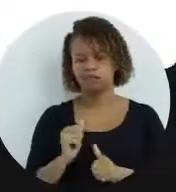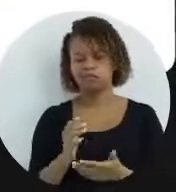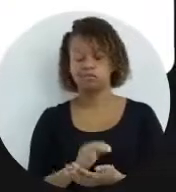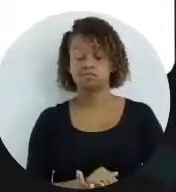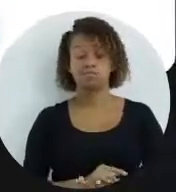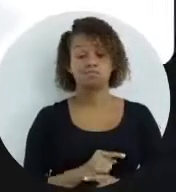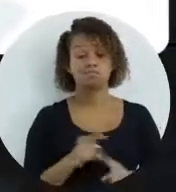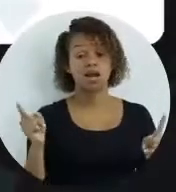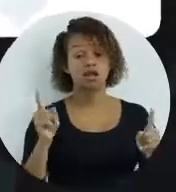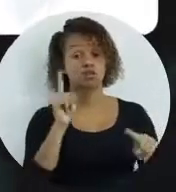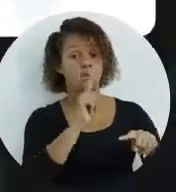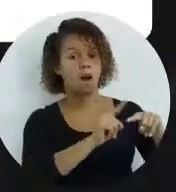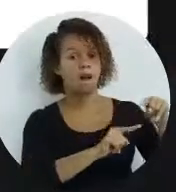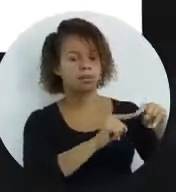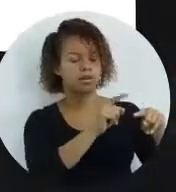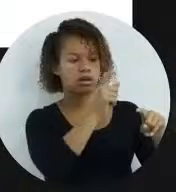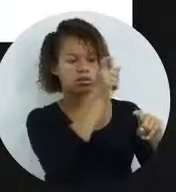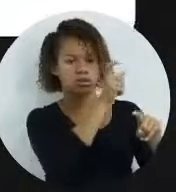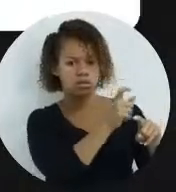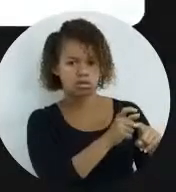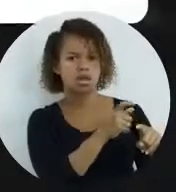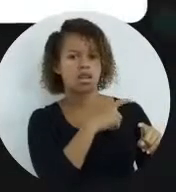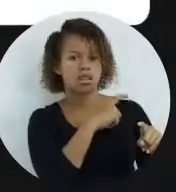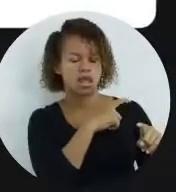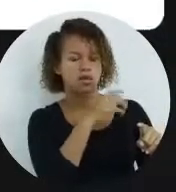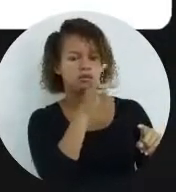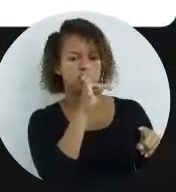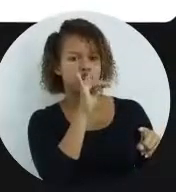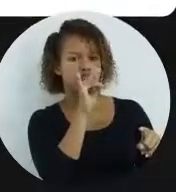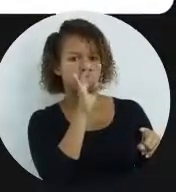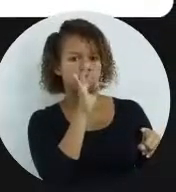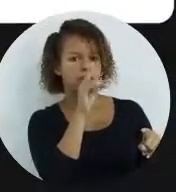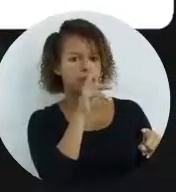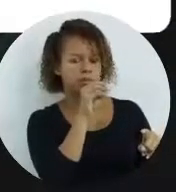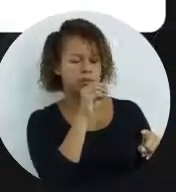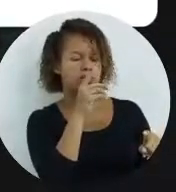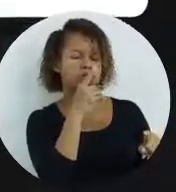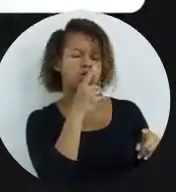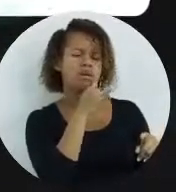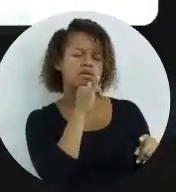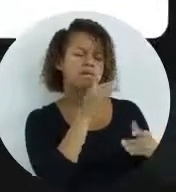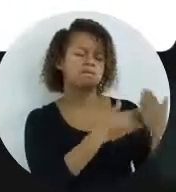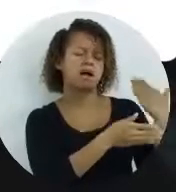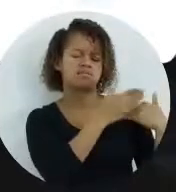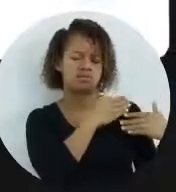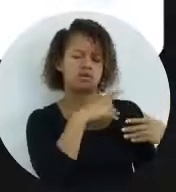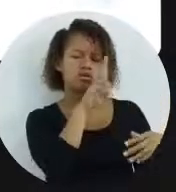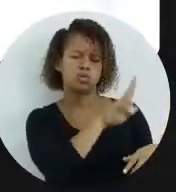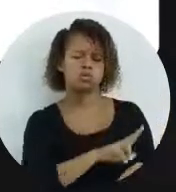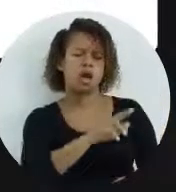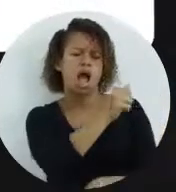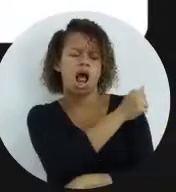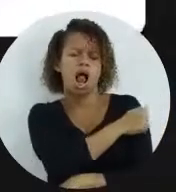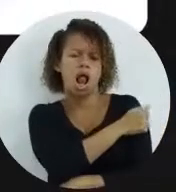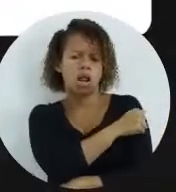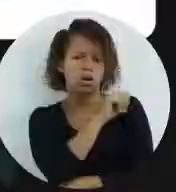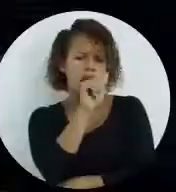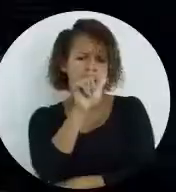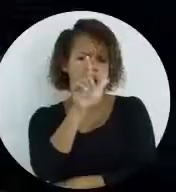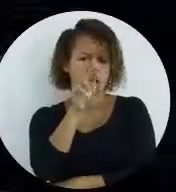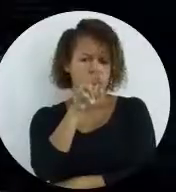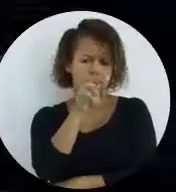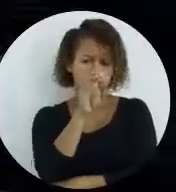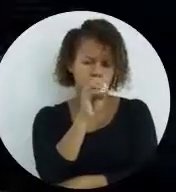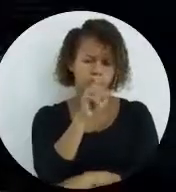forma. Mas o objeto em si, ele tem um tipo. Nos exemplos passados, a gente utilizou aluno. Então, aluno é o tipo